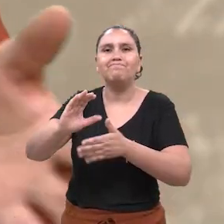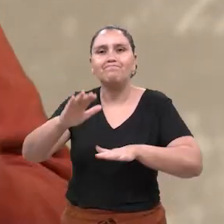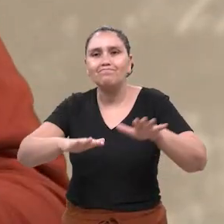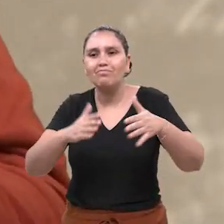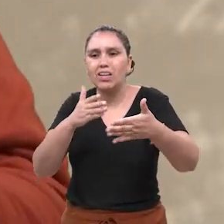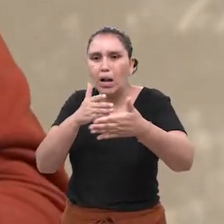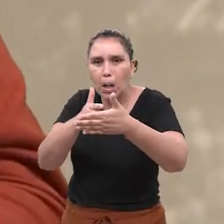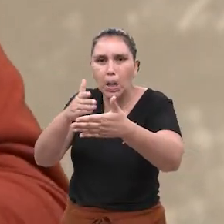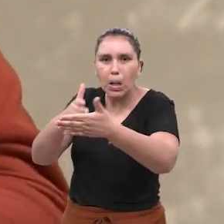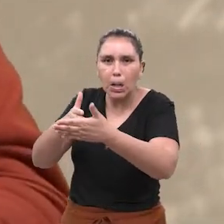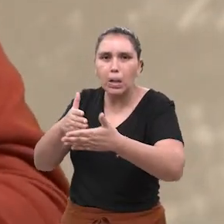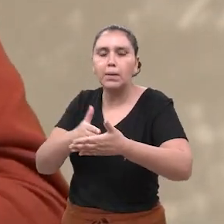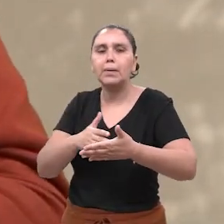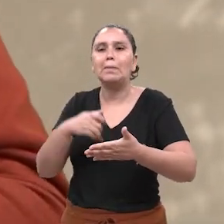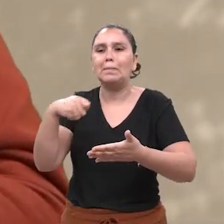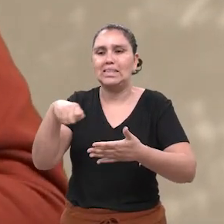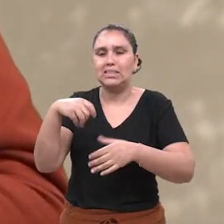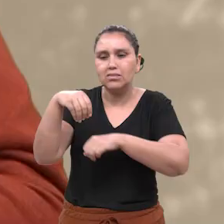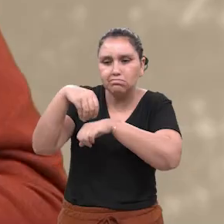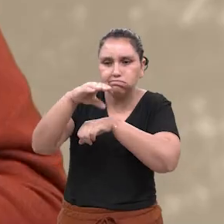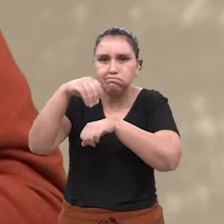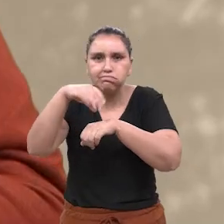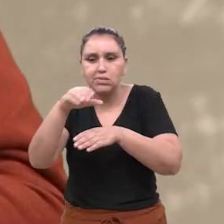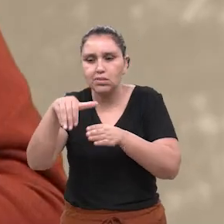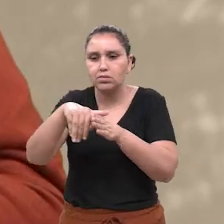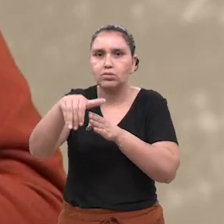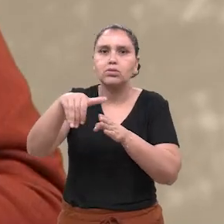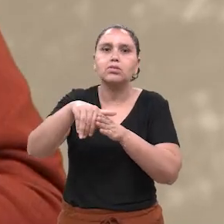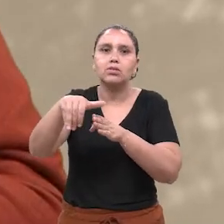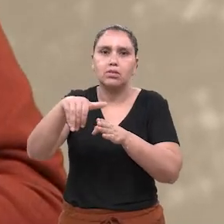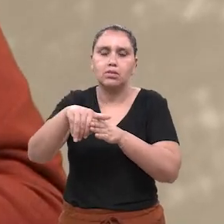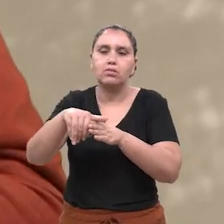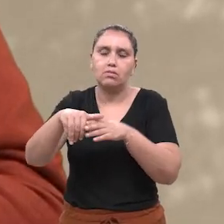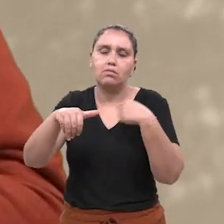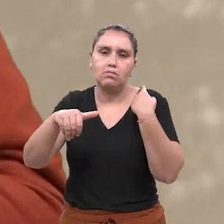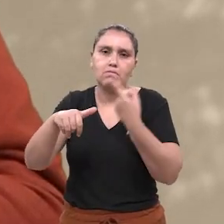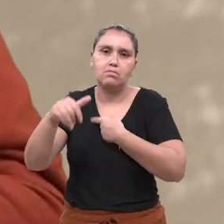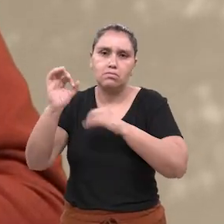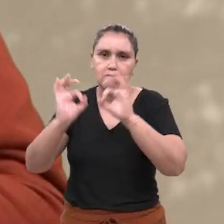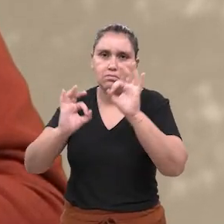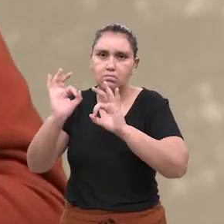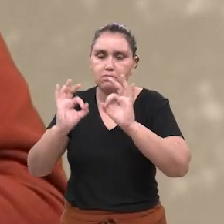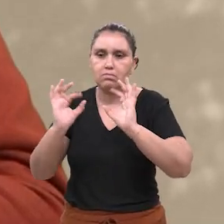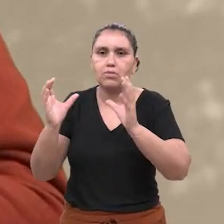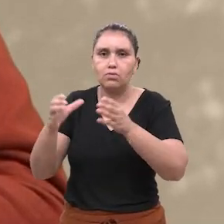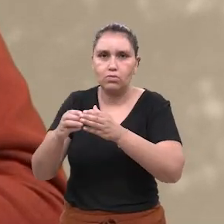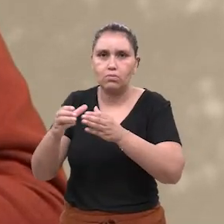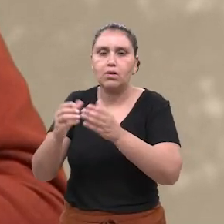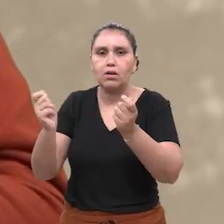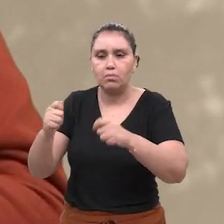como acessar, tinha que ser auxiliado. E a gente, como presidente do Legislativo,